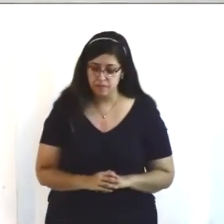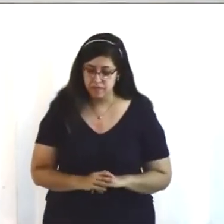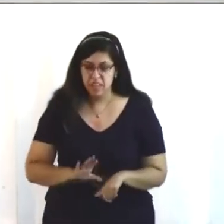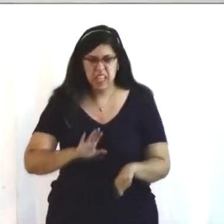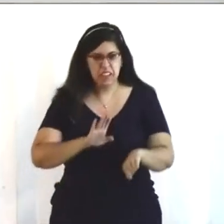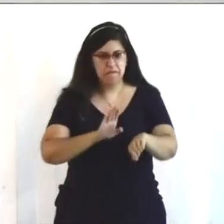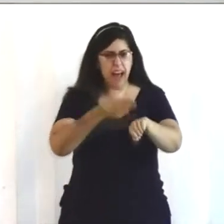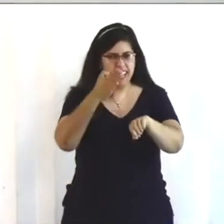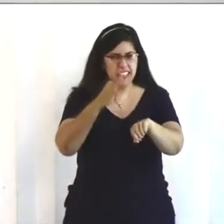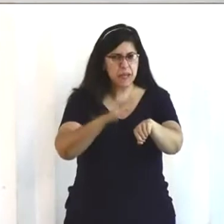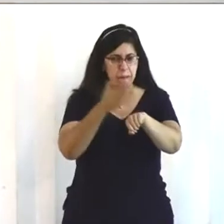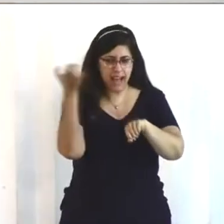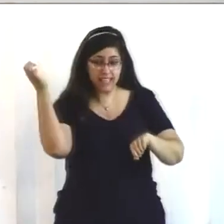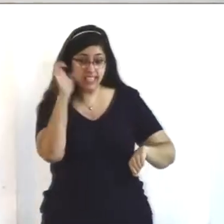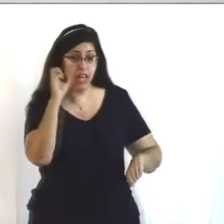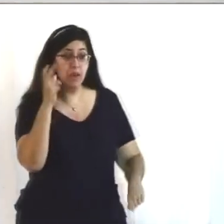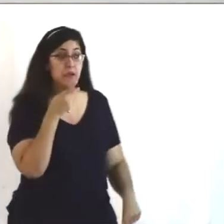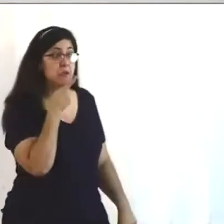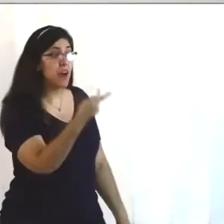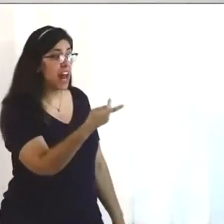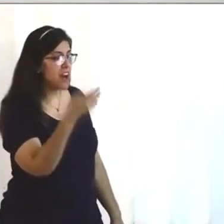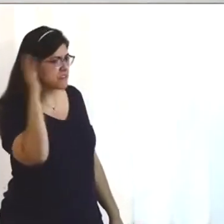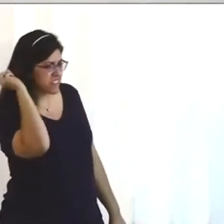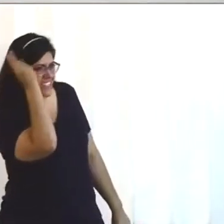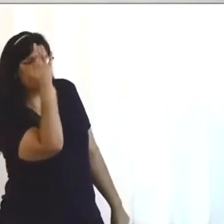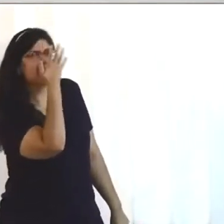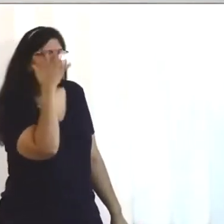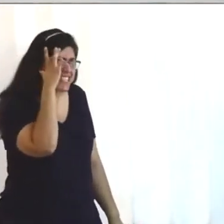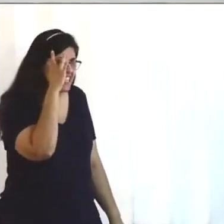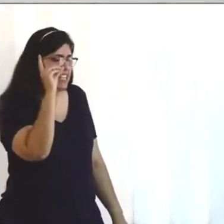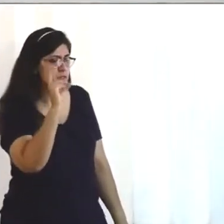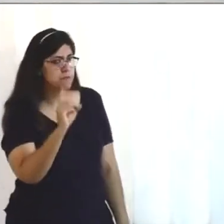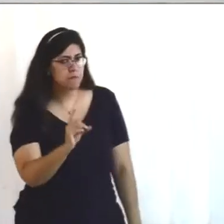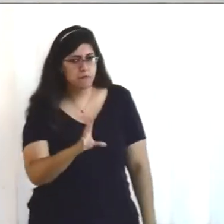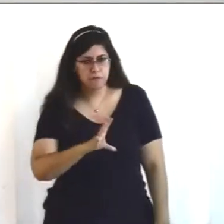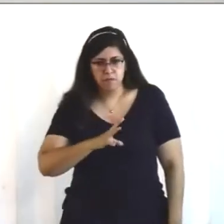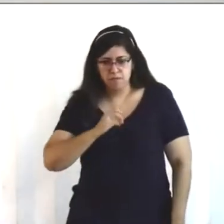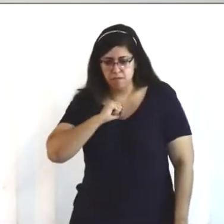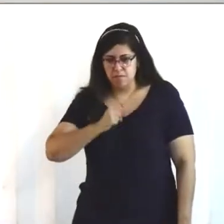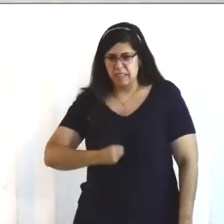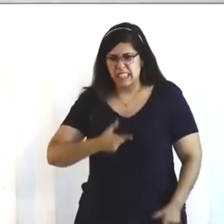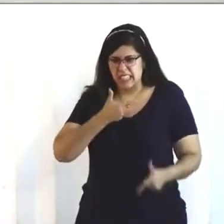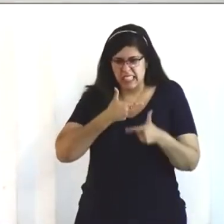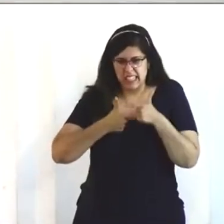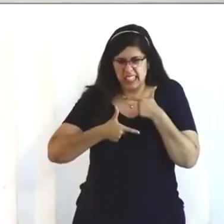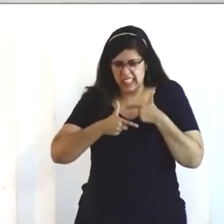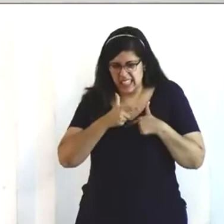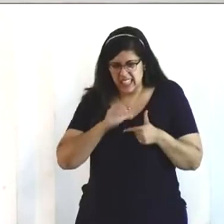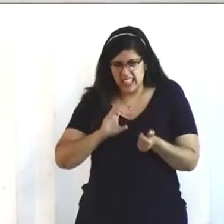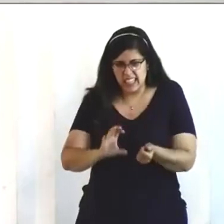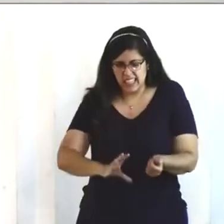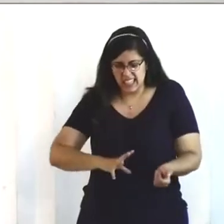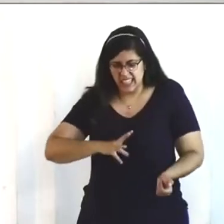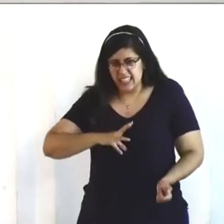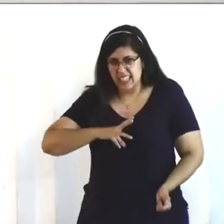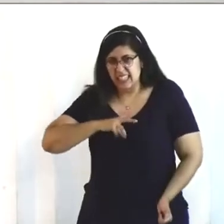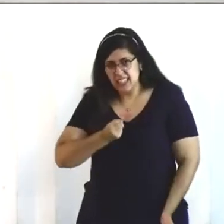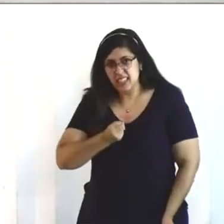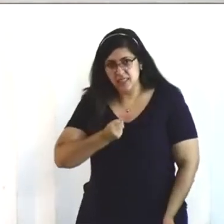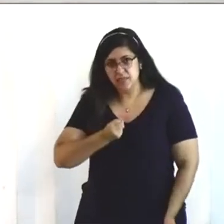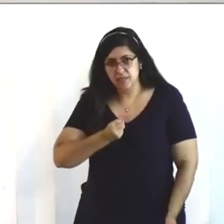agora vocês podem ir, mas ele não consegue manter a sua própria palavra. E então, assim que o povo